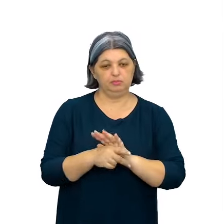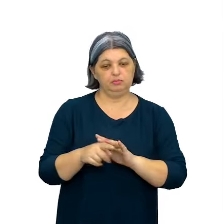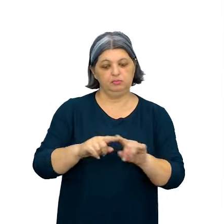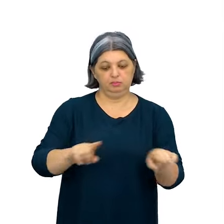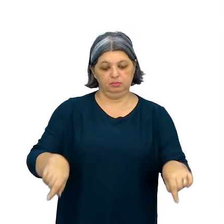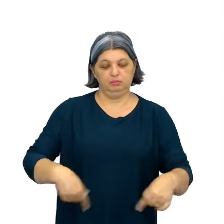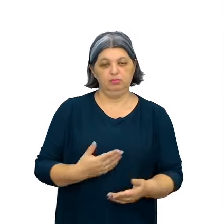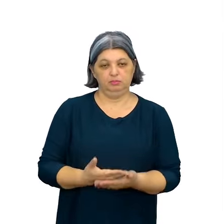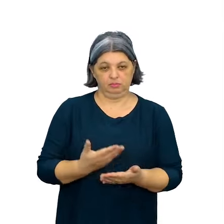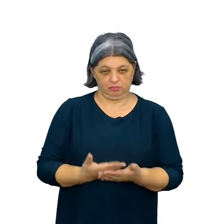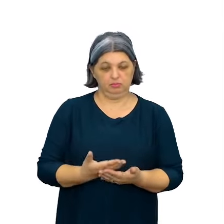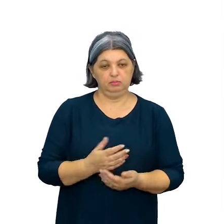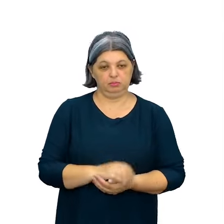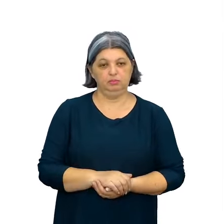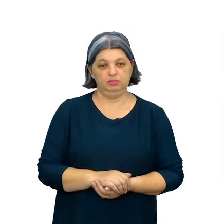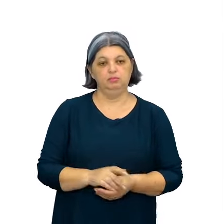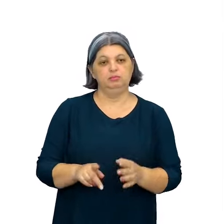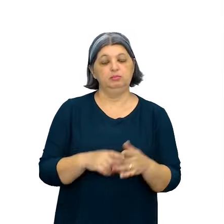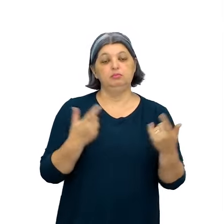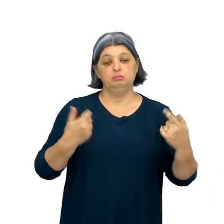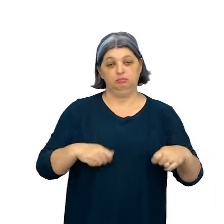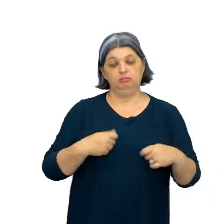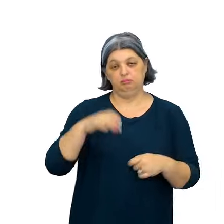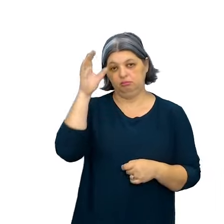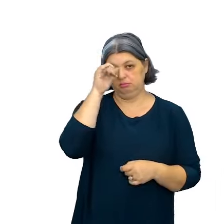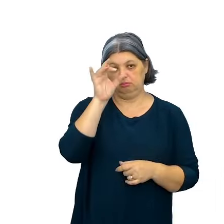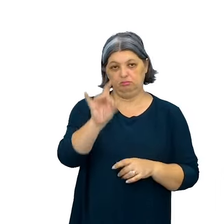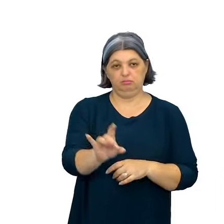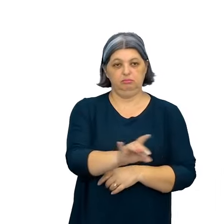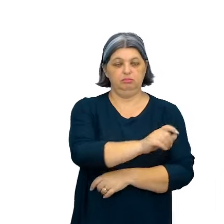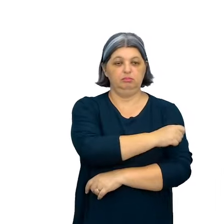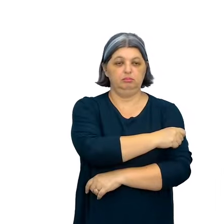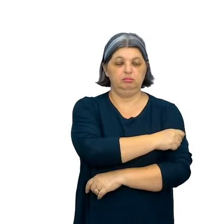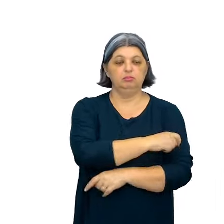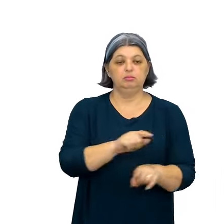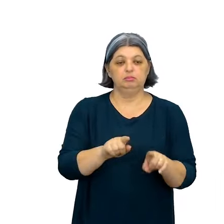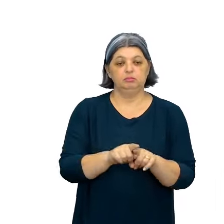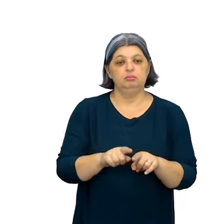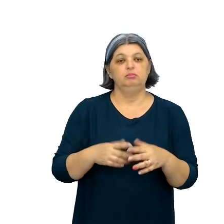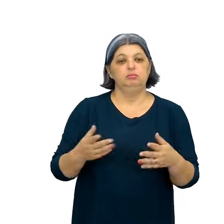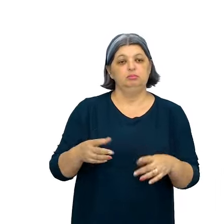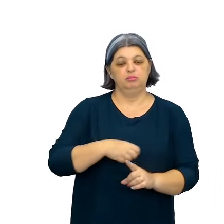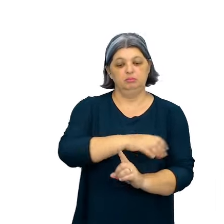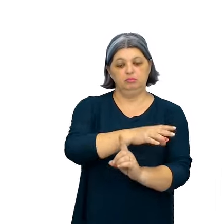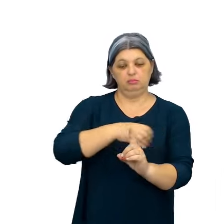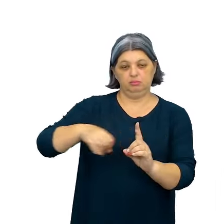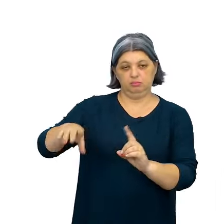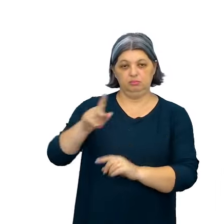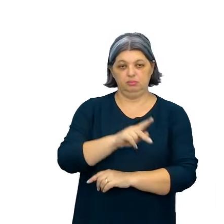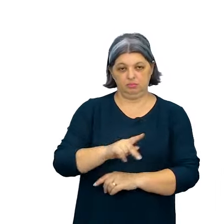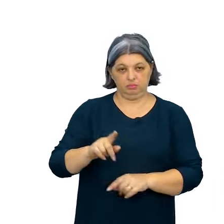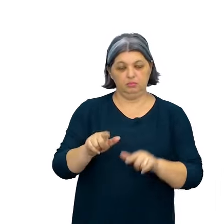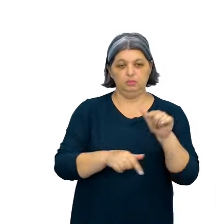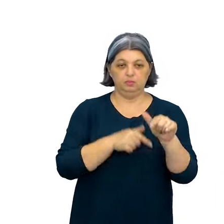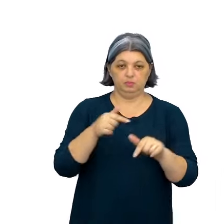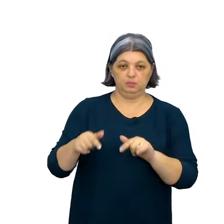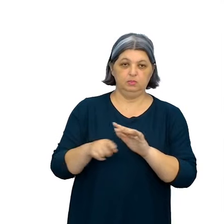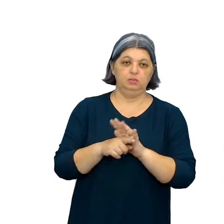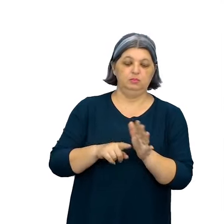aula, pautando-se nas necessidades de aprendizagem dos estudantes. Assim, a mediação do professor para o trabalho com